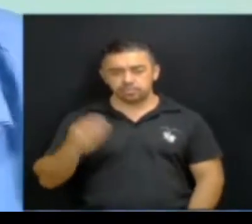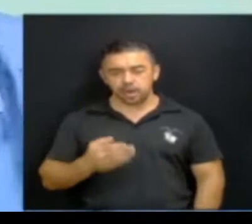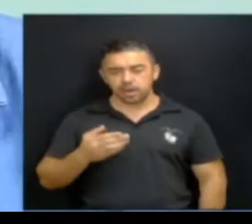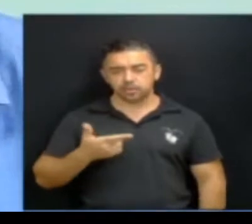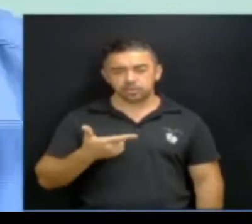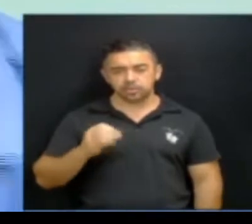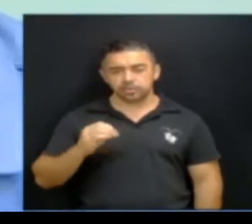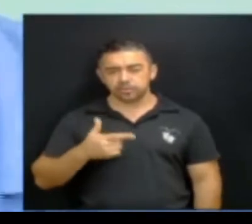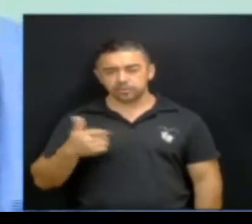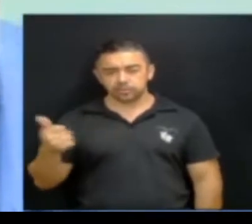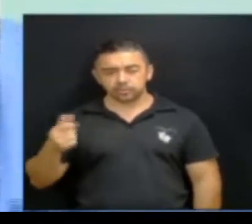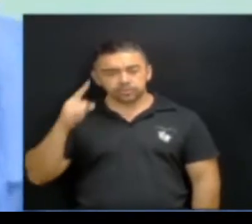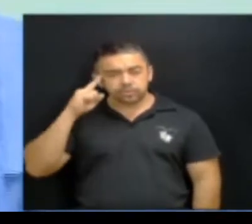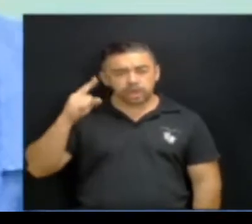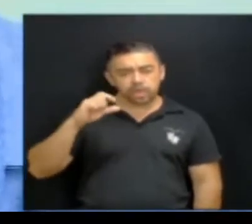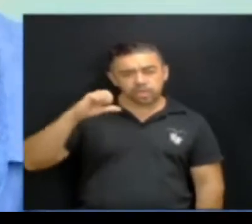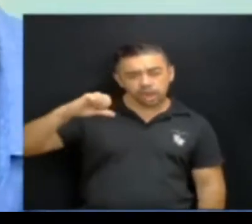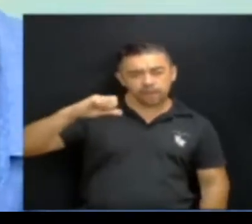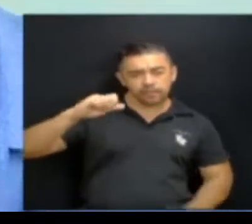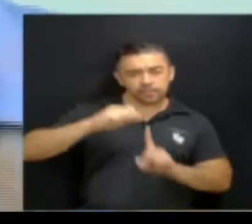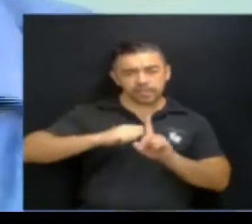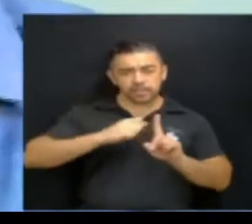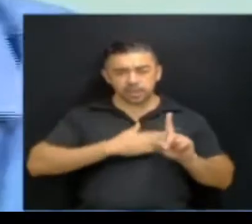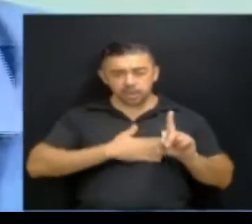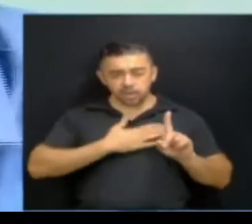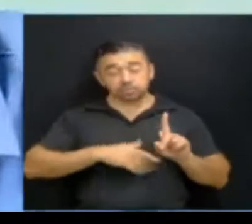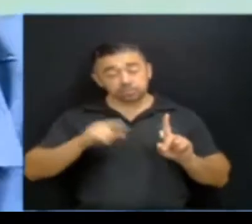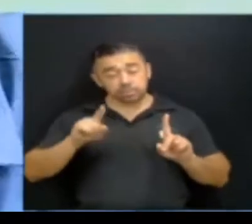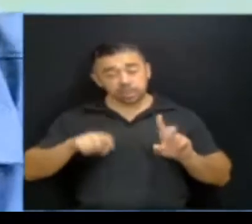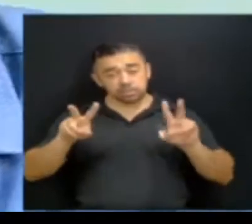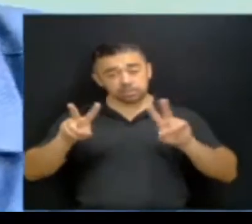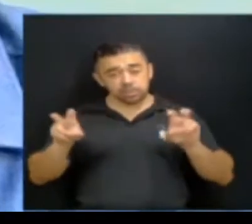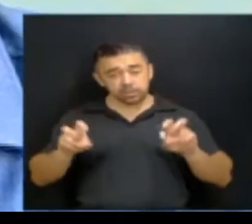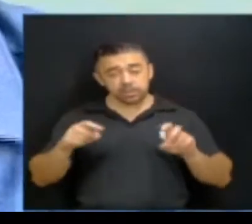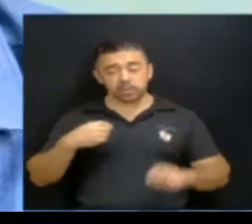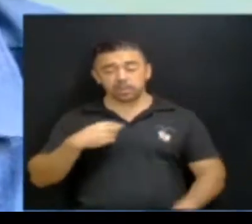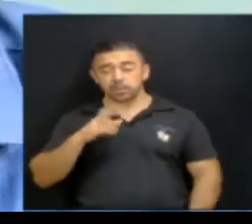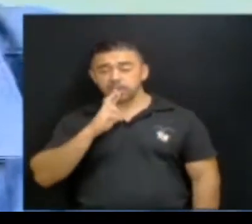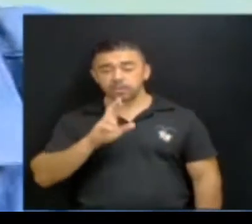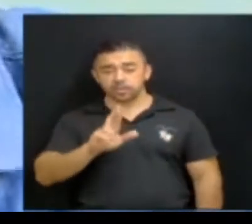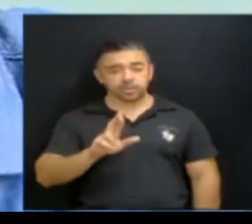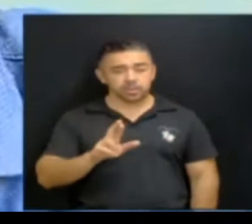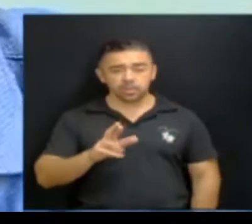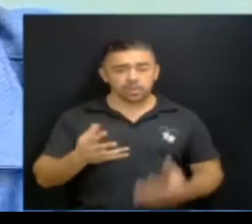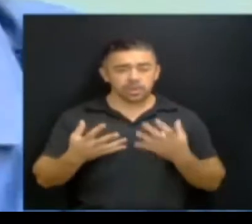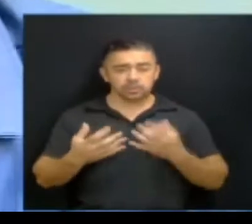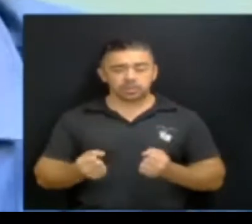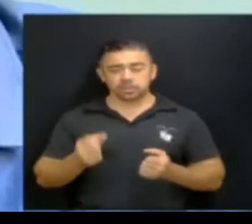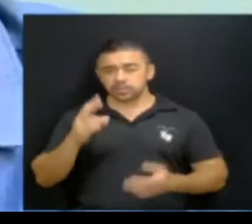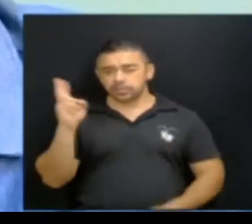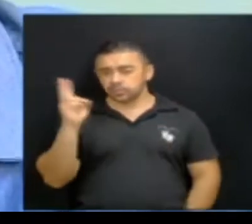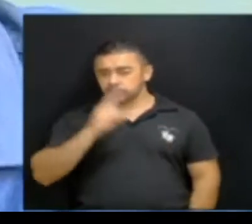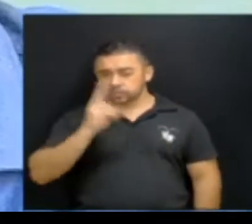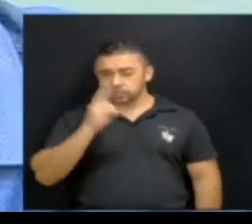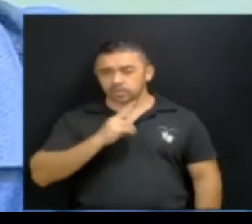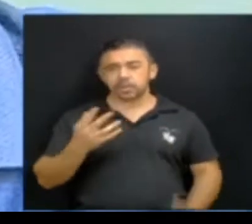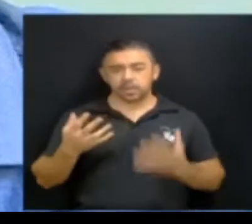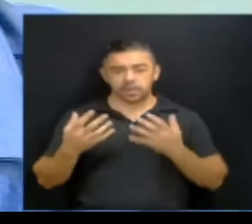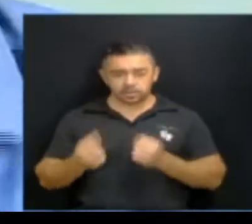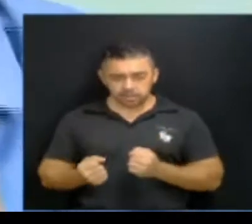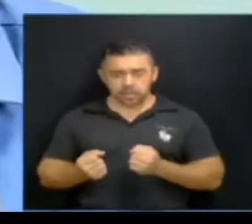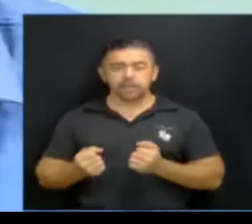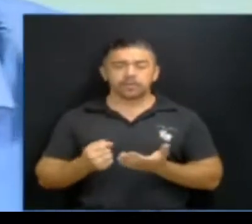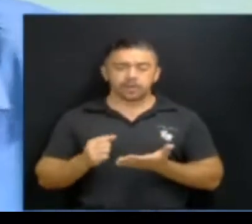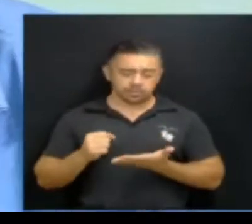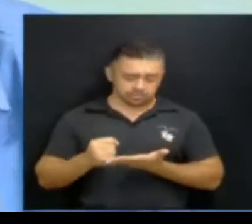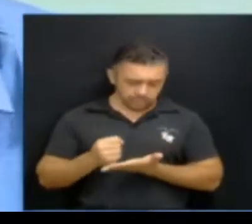em 9 de agosto, que trata desse tema. E respondi que eu era contra o regime de urgência, a favor do